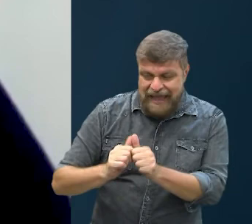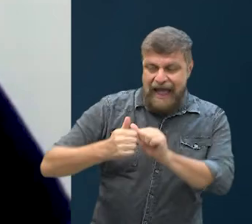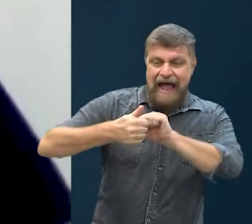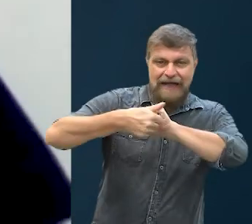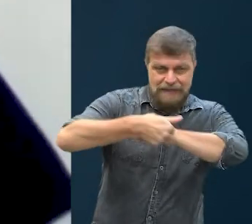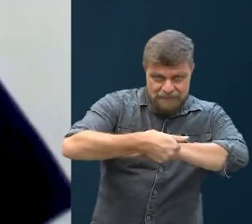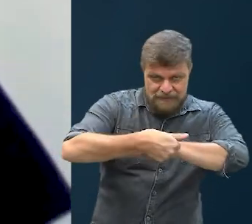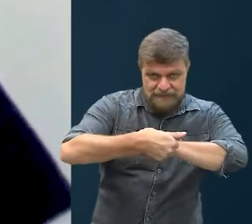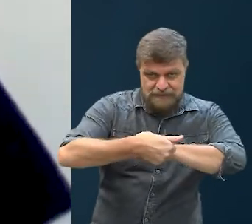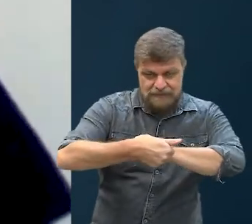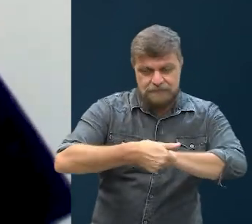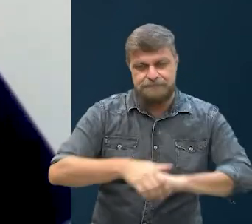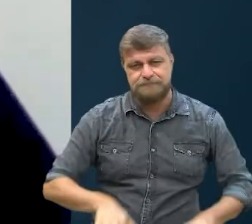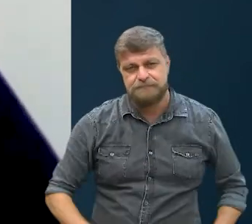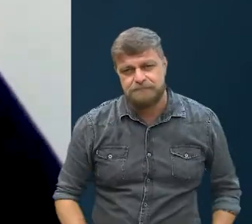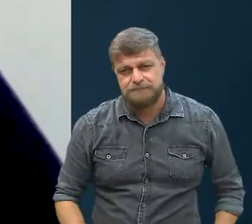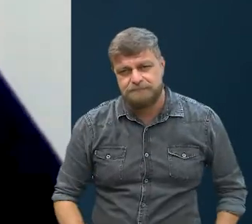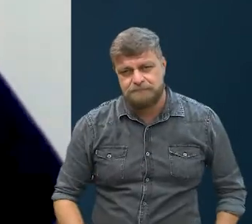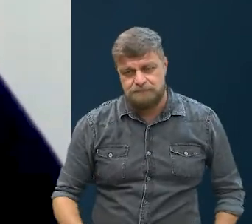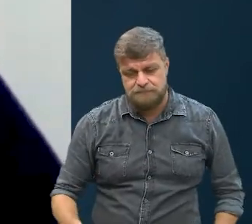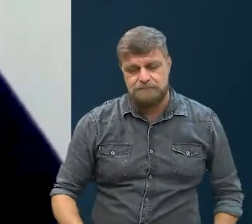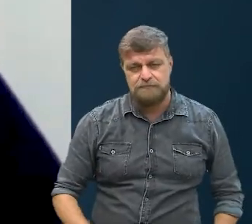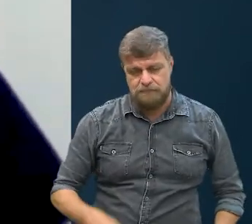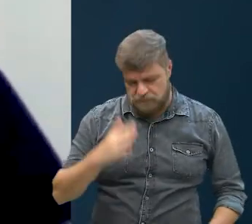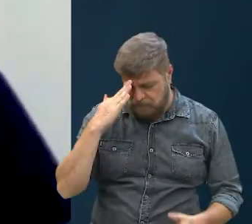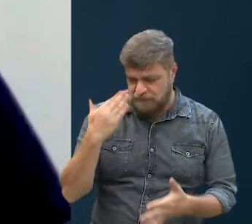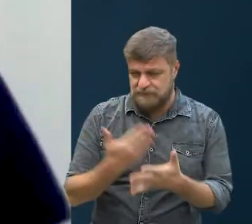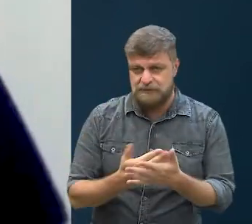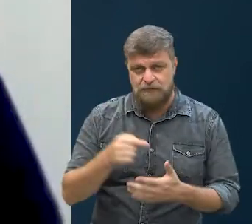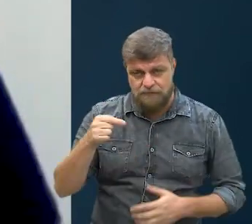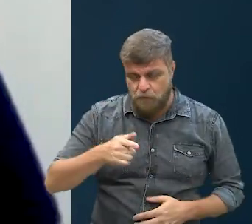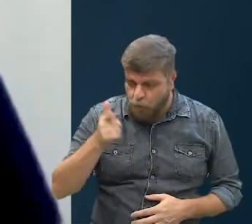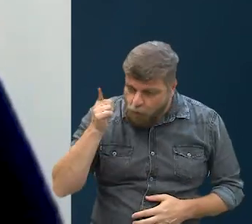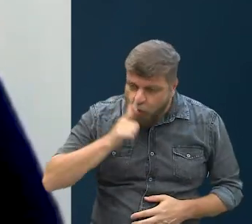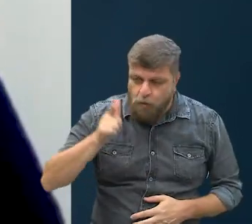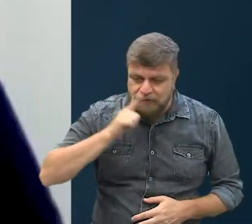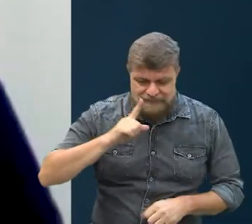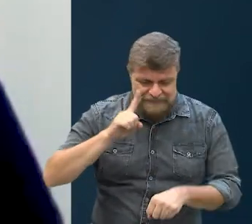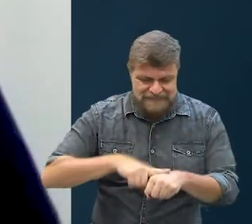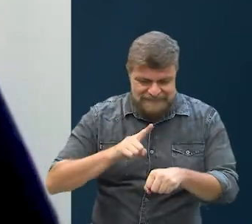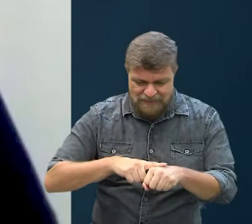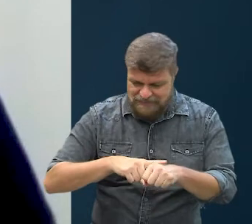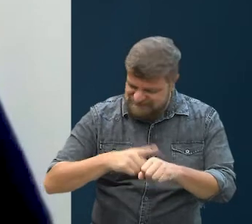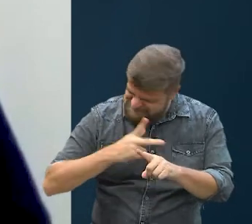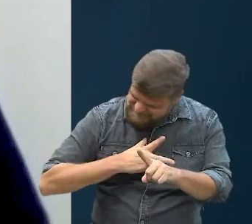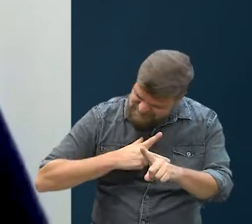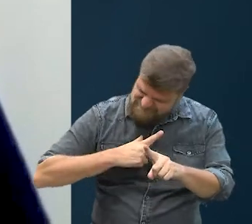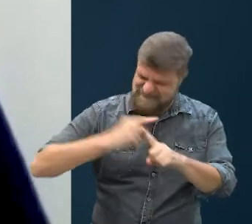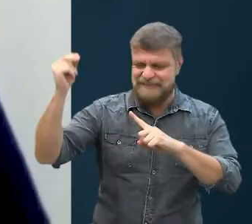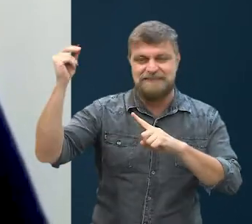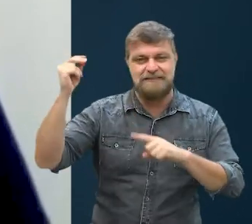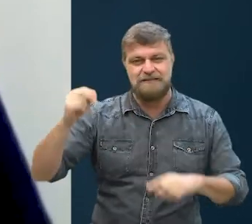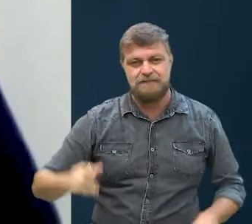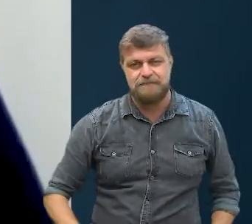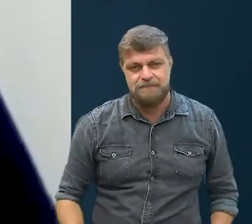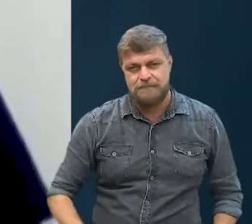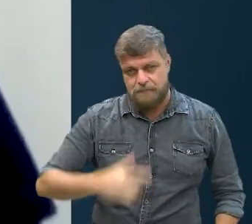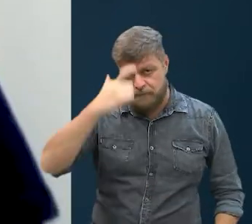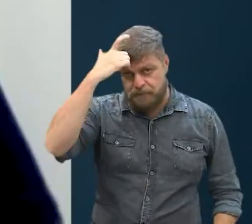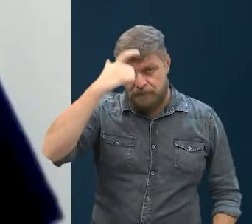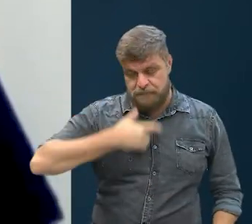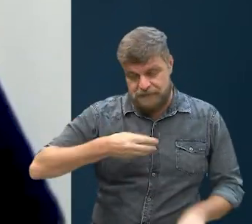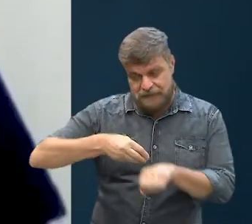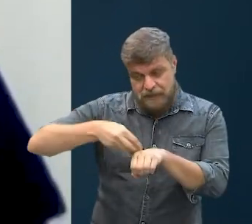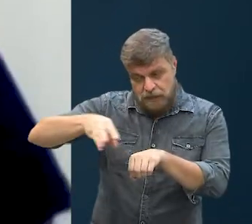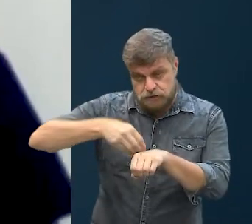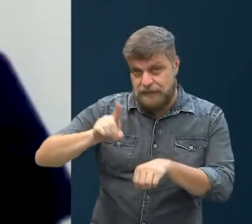ajustar, se adaptar, certamente sairão desse momento mais fortalecidos, né? Então a minha